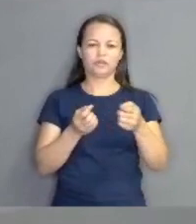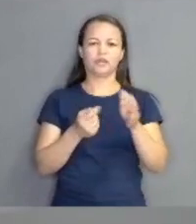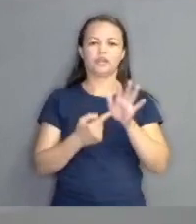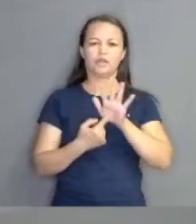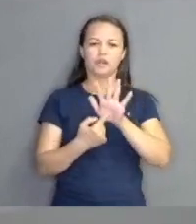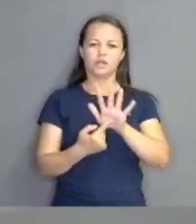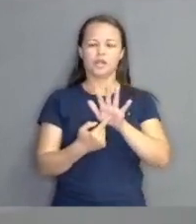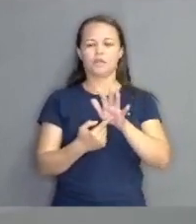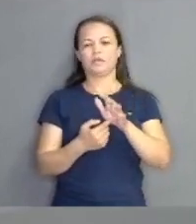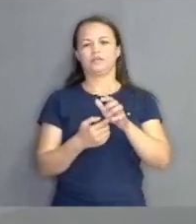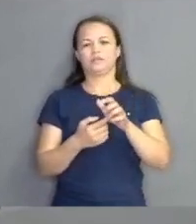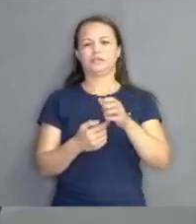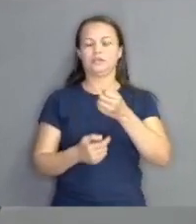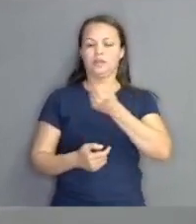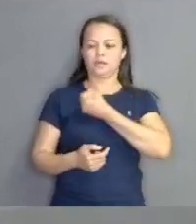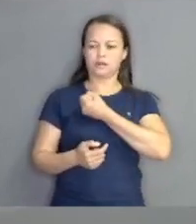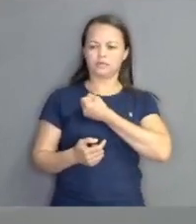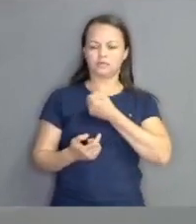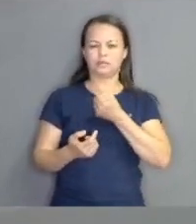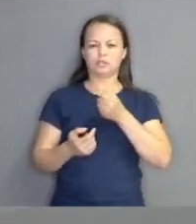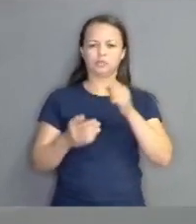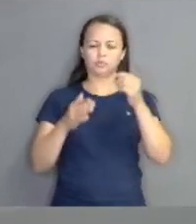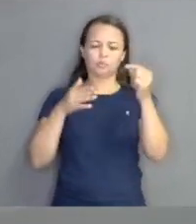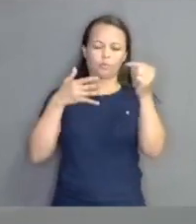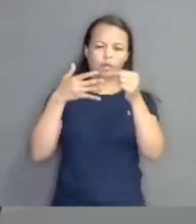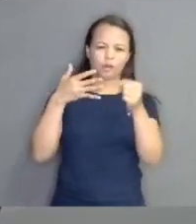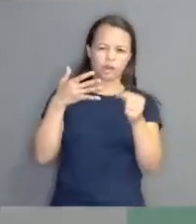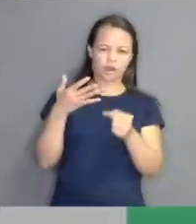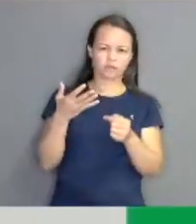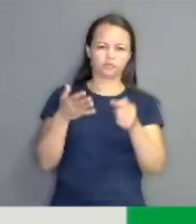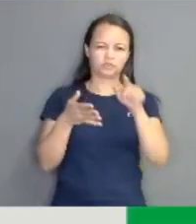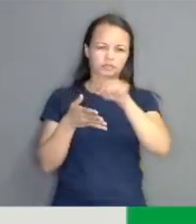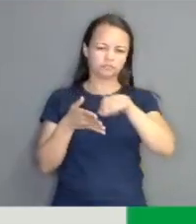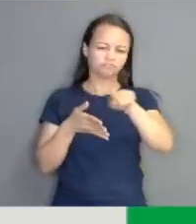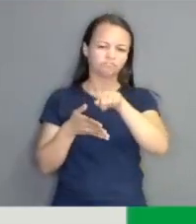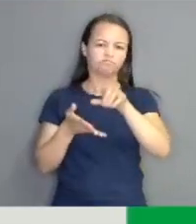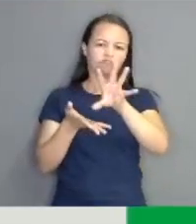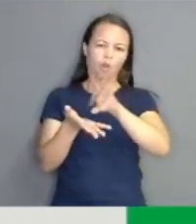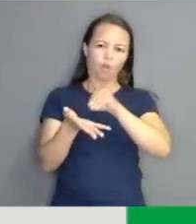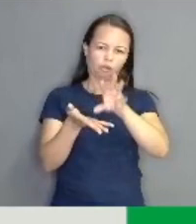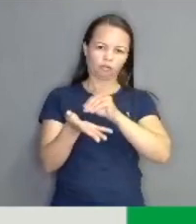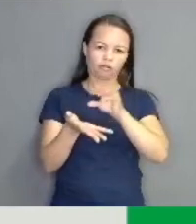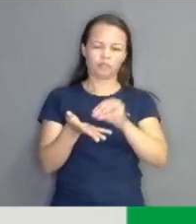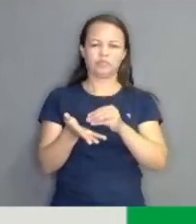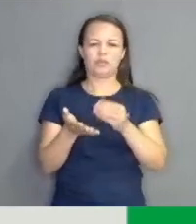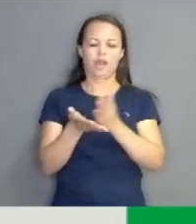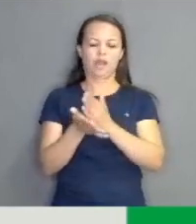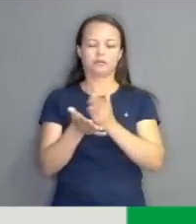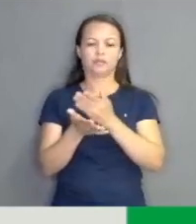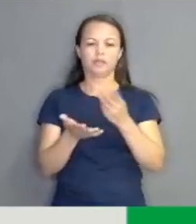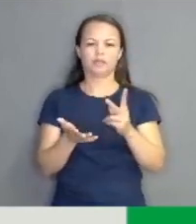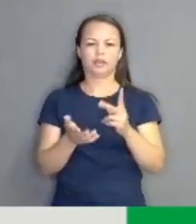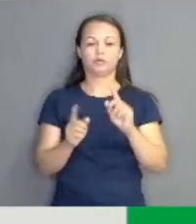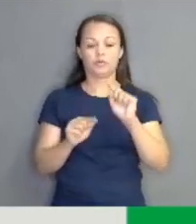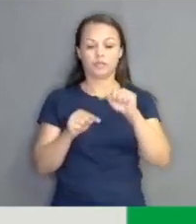Vocês vão escrever tudo isso aqui no caderninho de vocês. E após isso aí, a gente vai